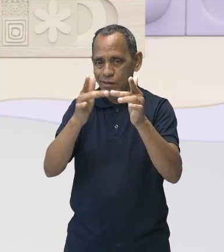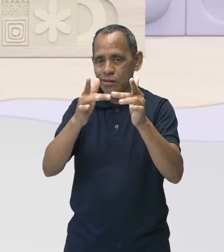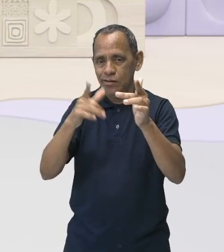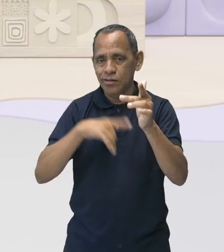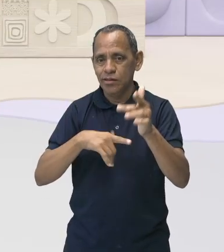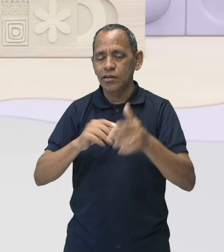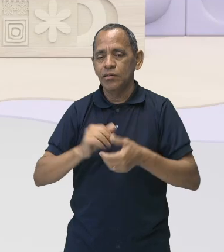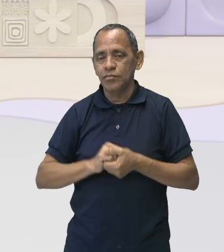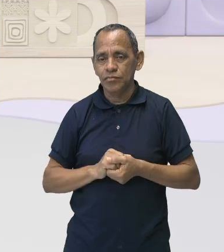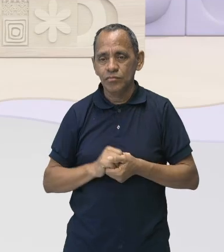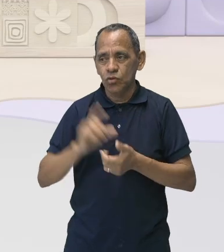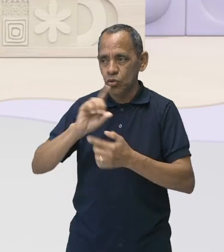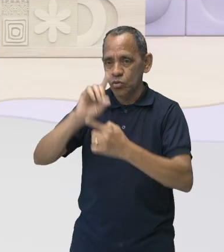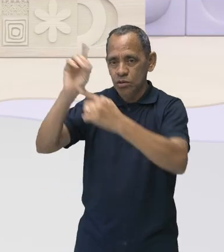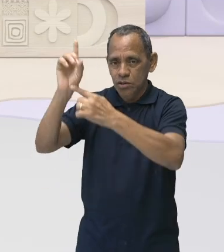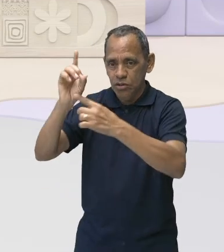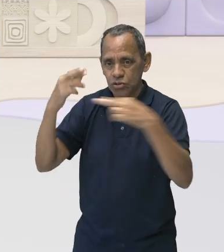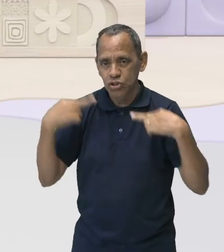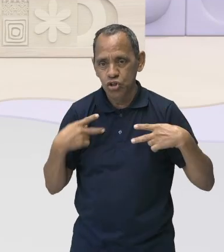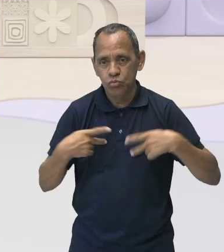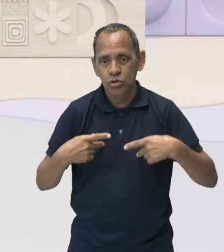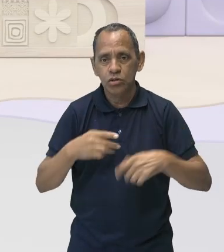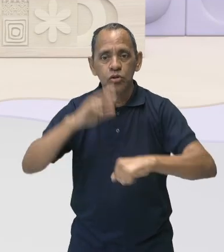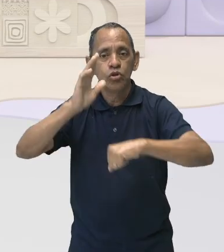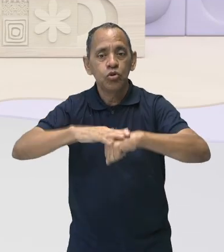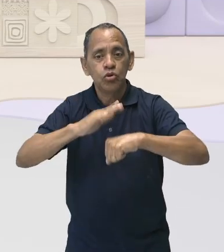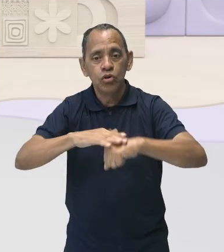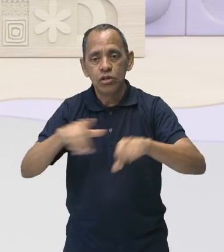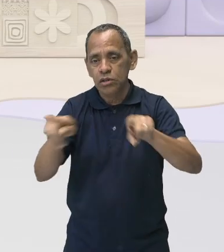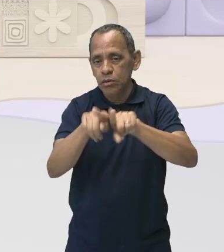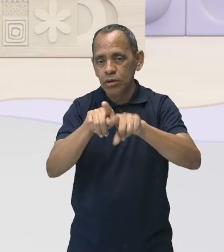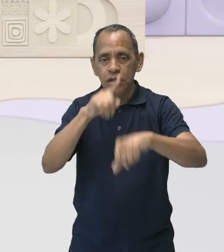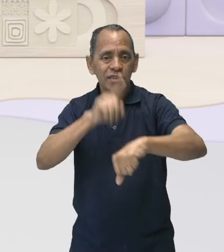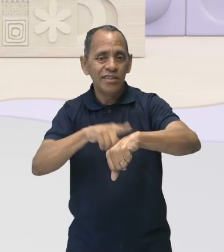né? E ao mesmo tempo, essa figura ela